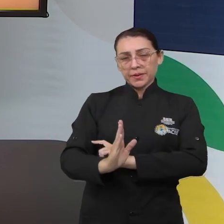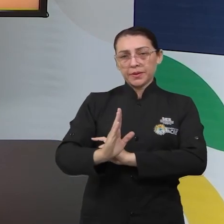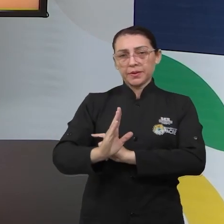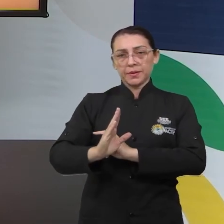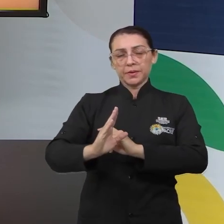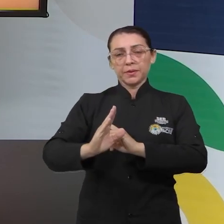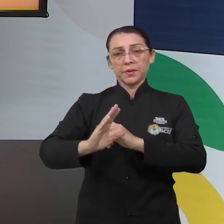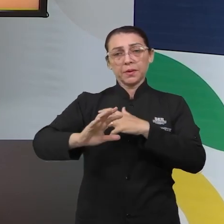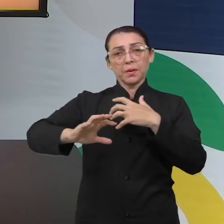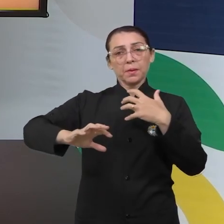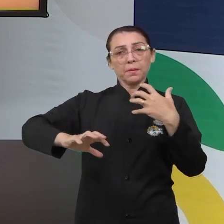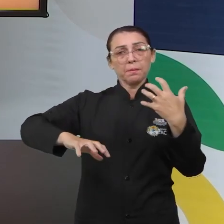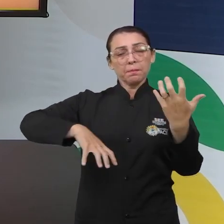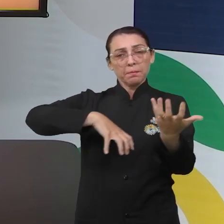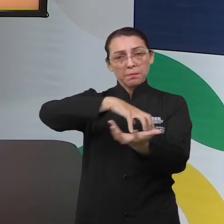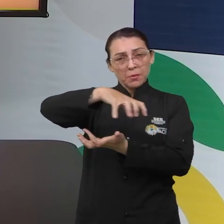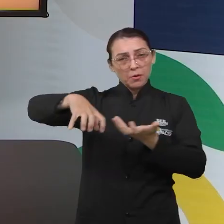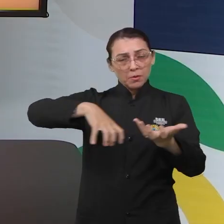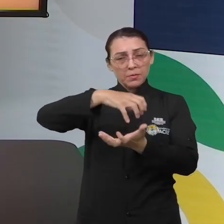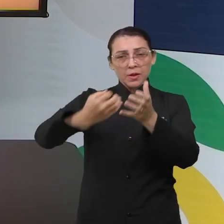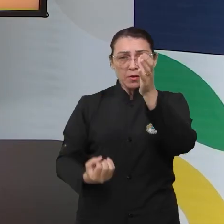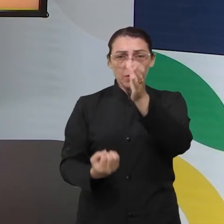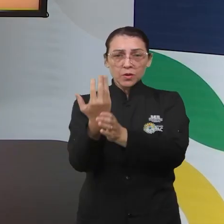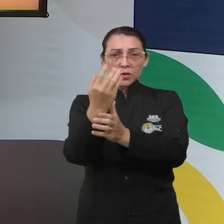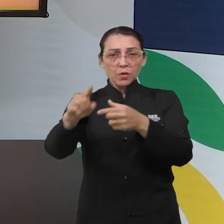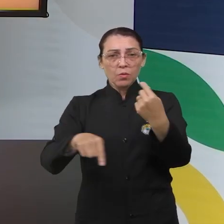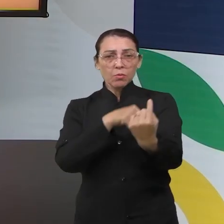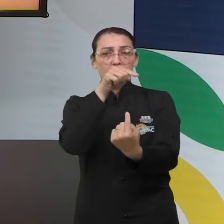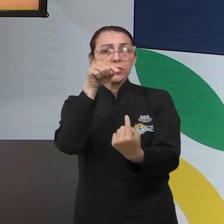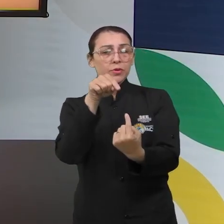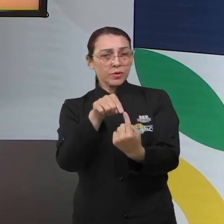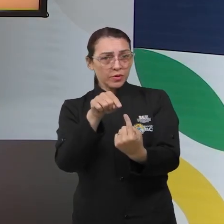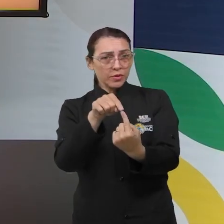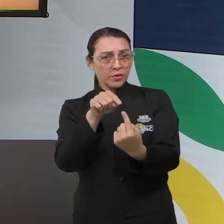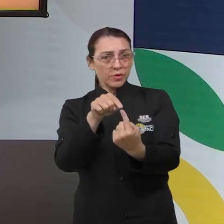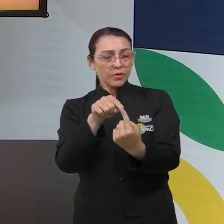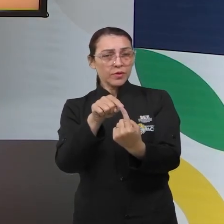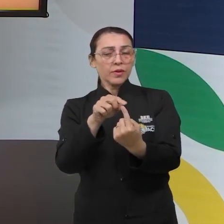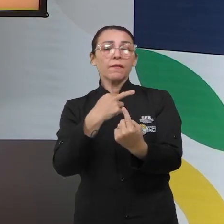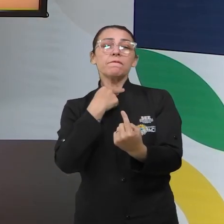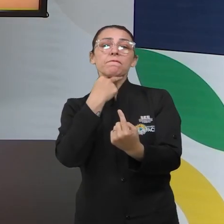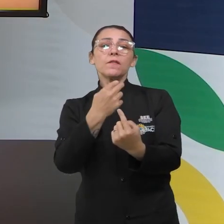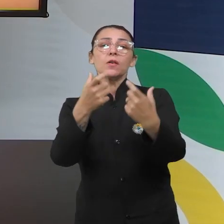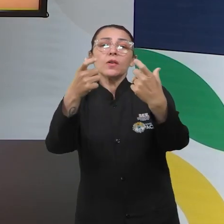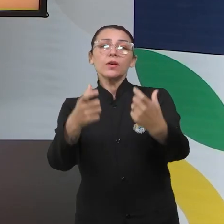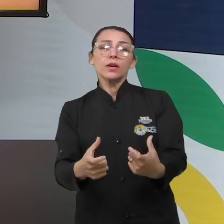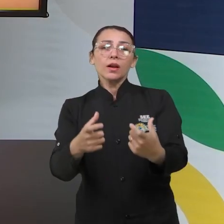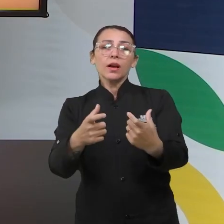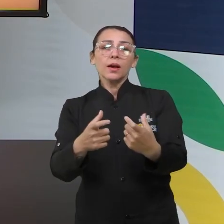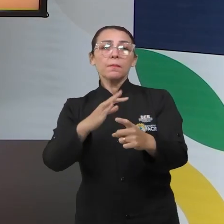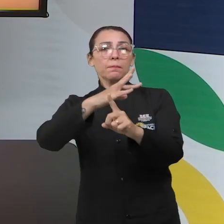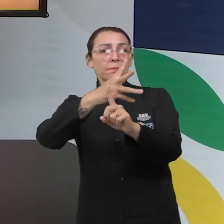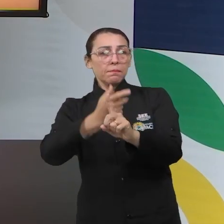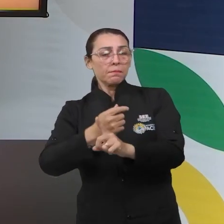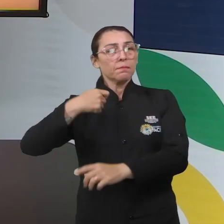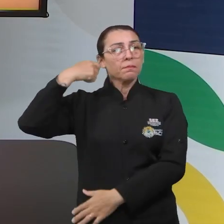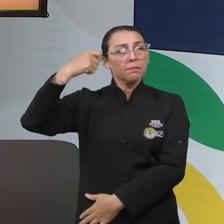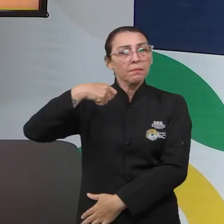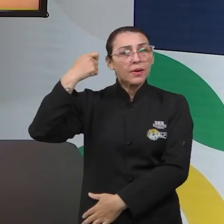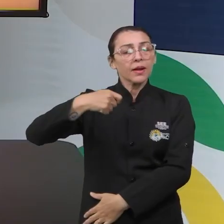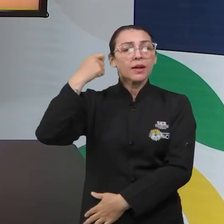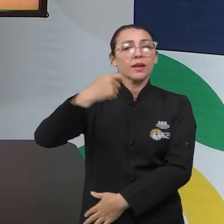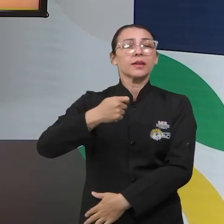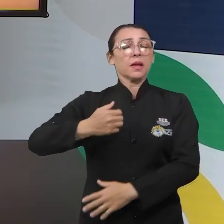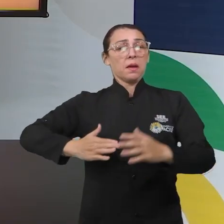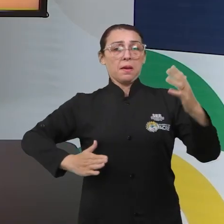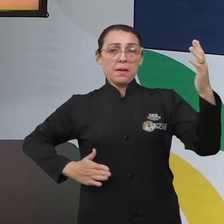Movimentos culturais têm surgido com o objetivo de dar voz e espaço para artistas